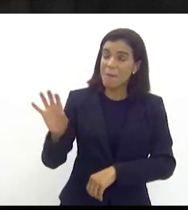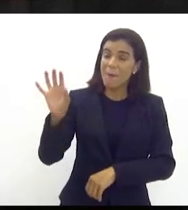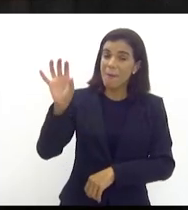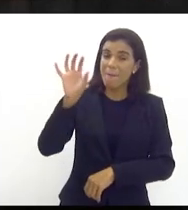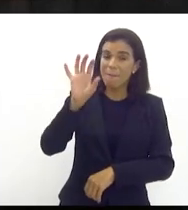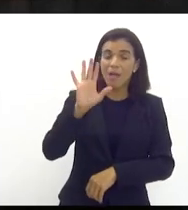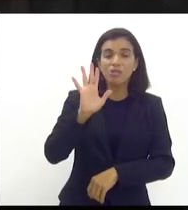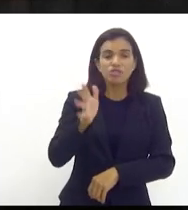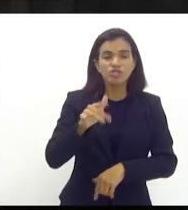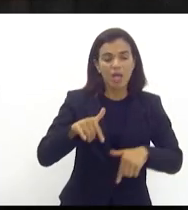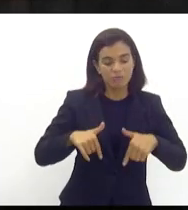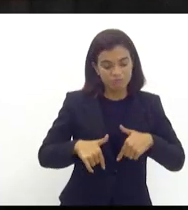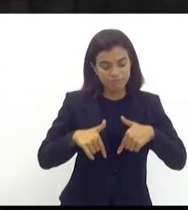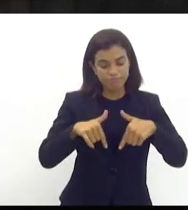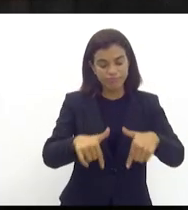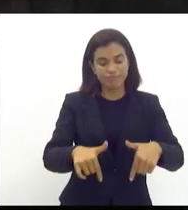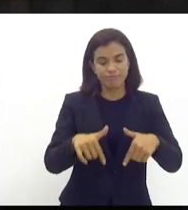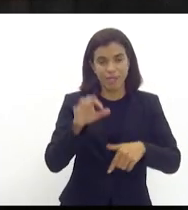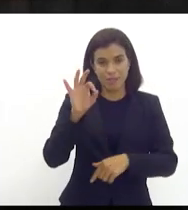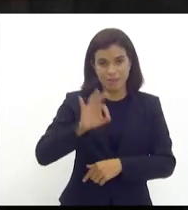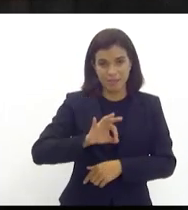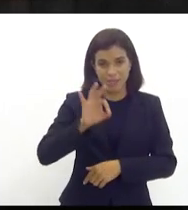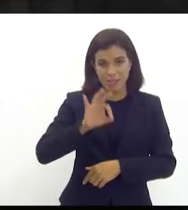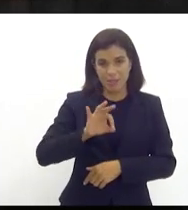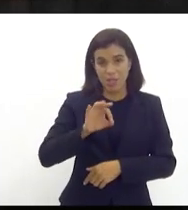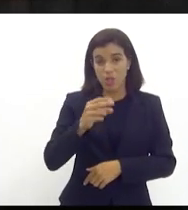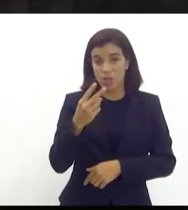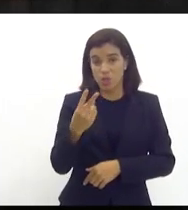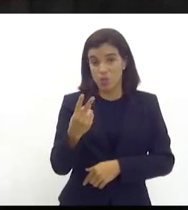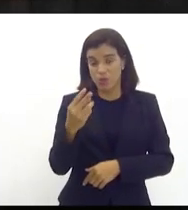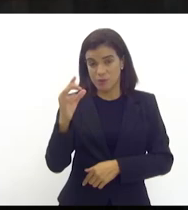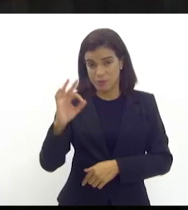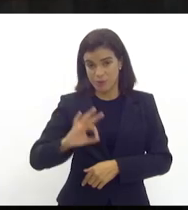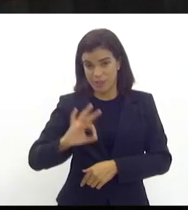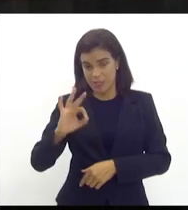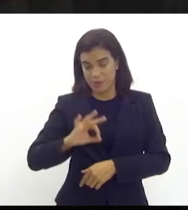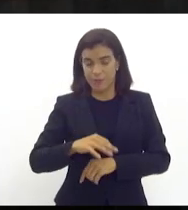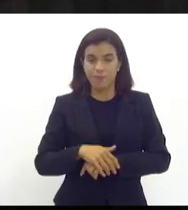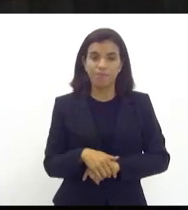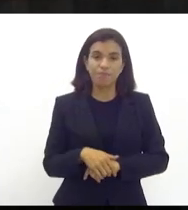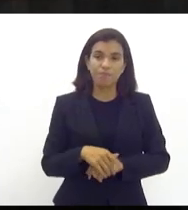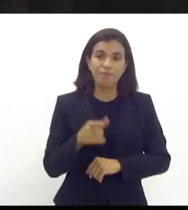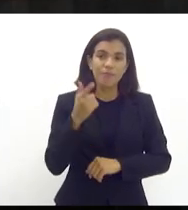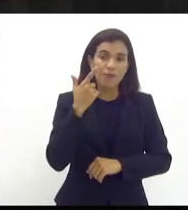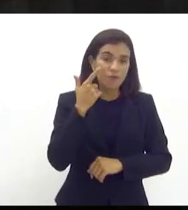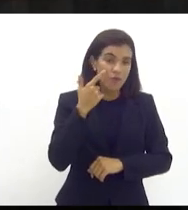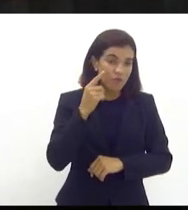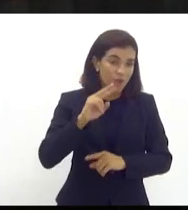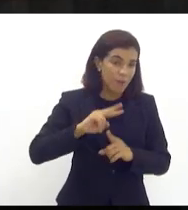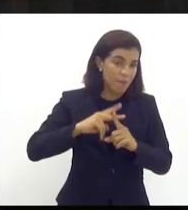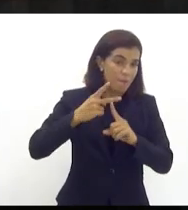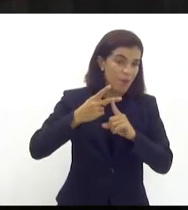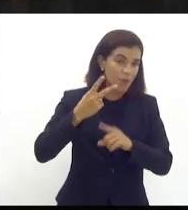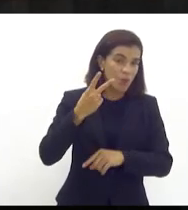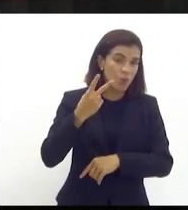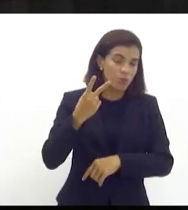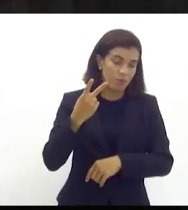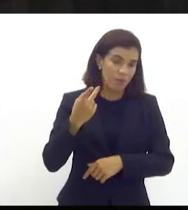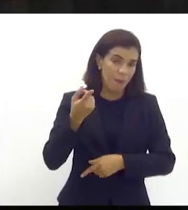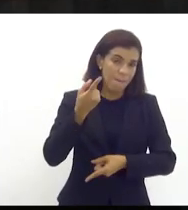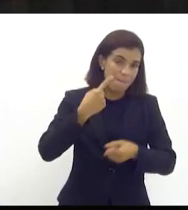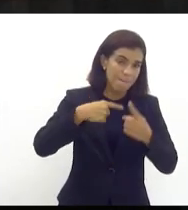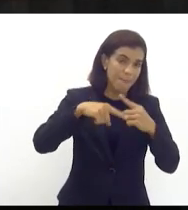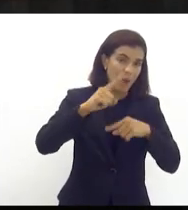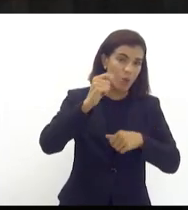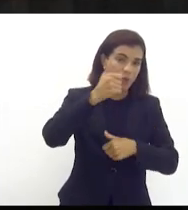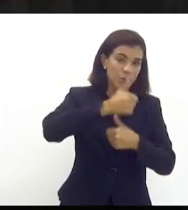praticam alíquota em torno de 2%. Aí fui ver com a alíquota acrescida de 2%, recompondo